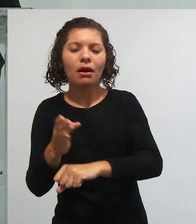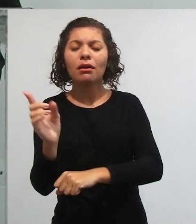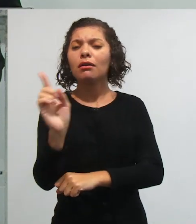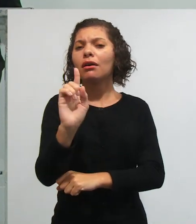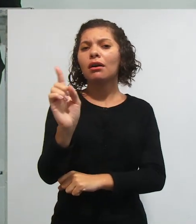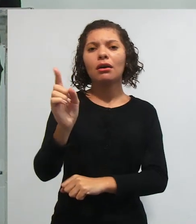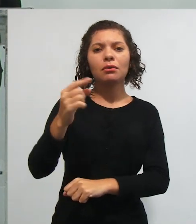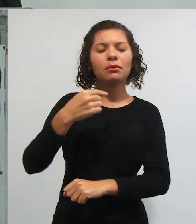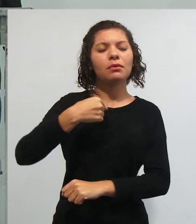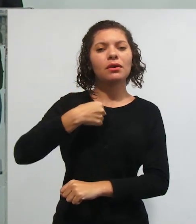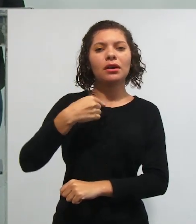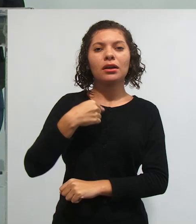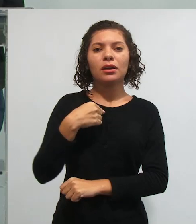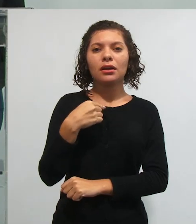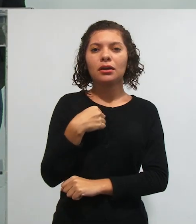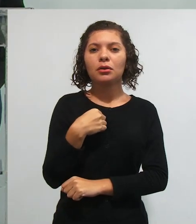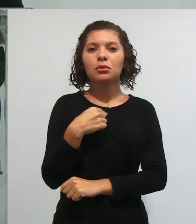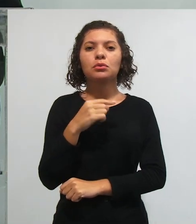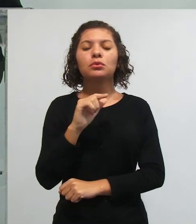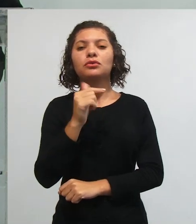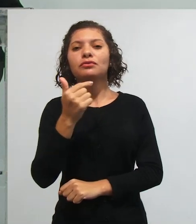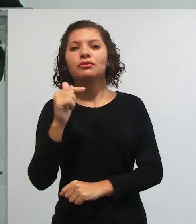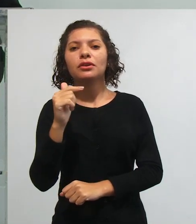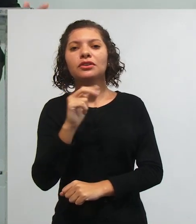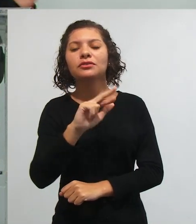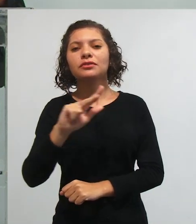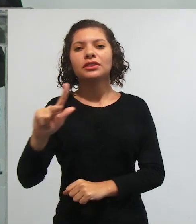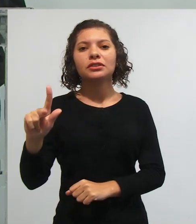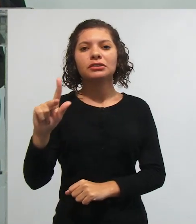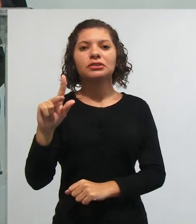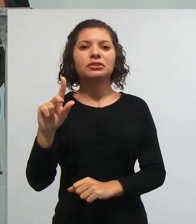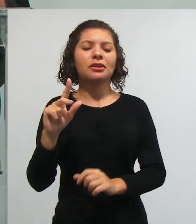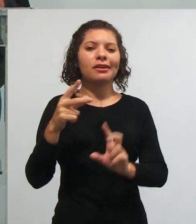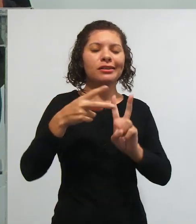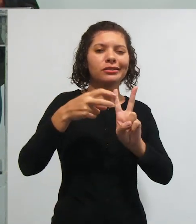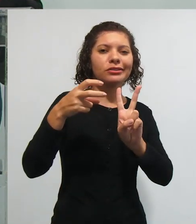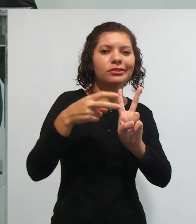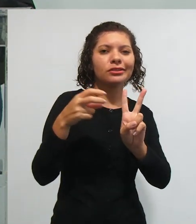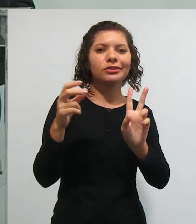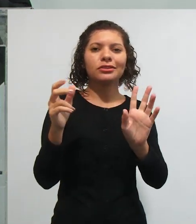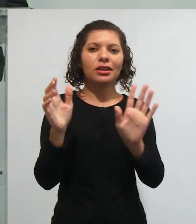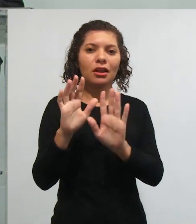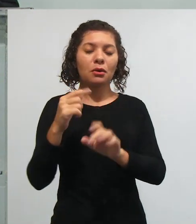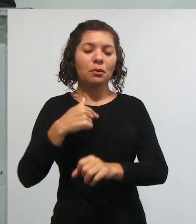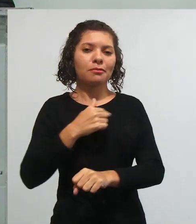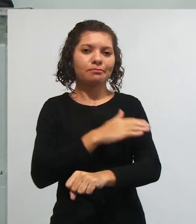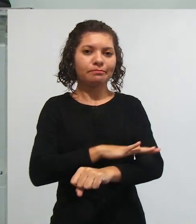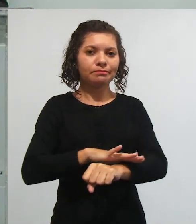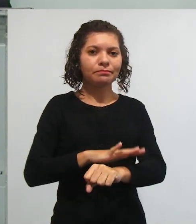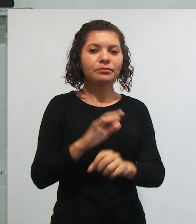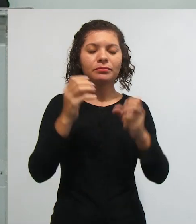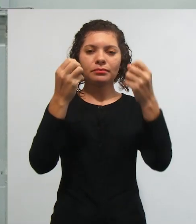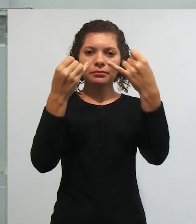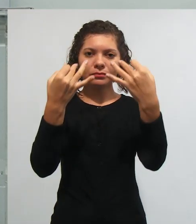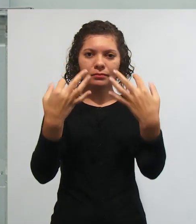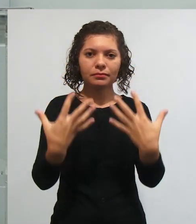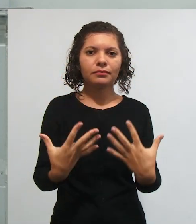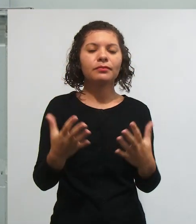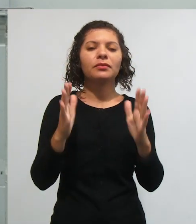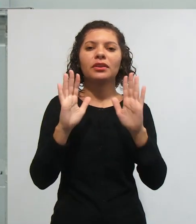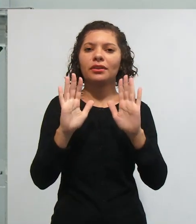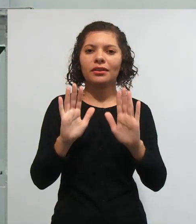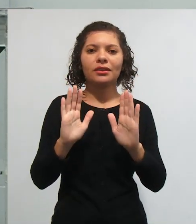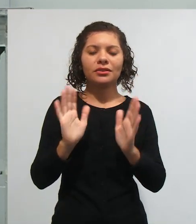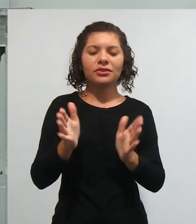branca eu não sou amarela eu não sou indígena Eu sou uma mulher parda Eu nego